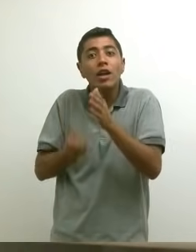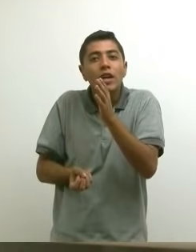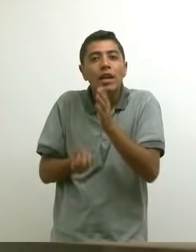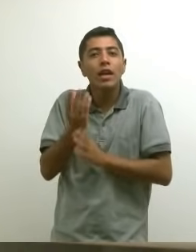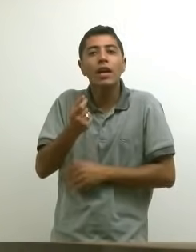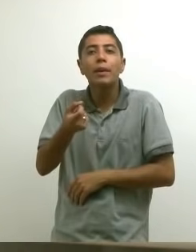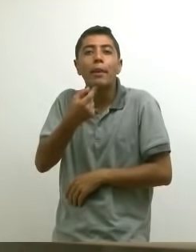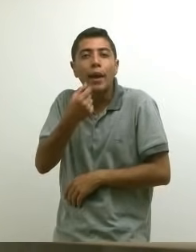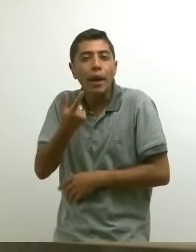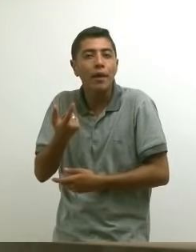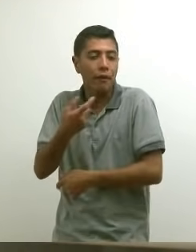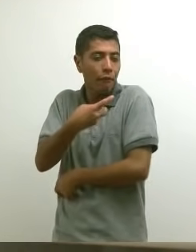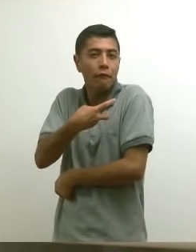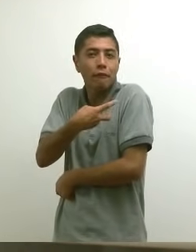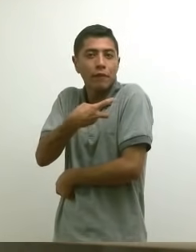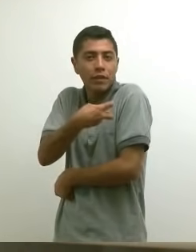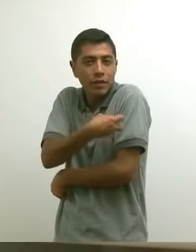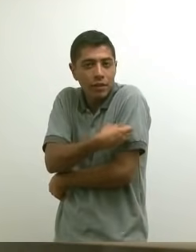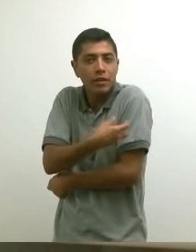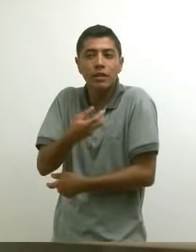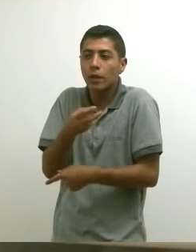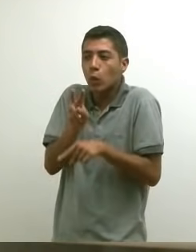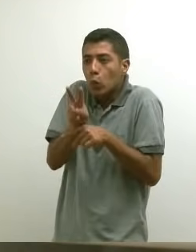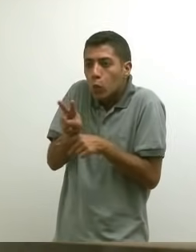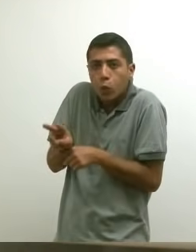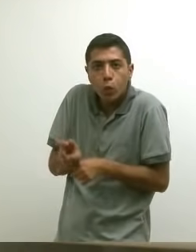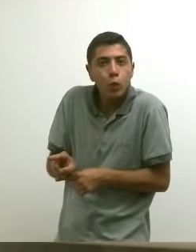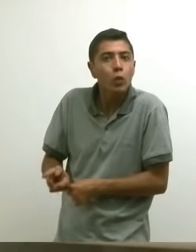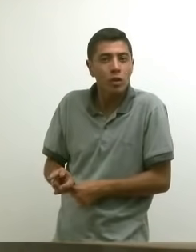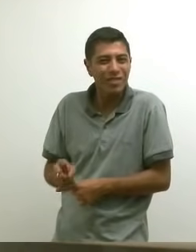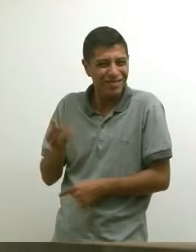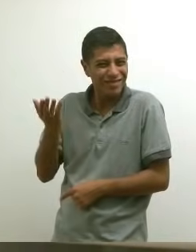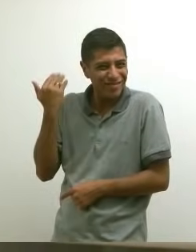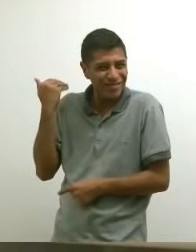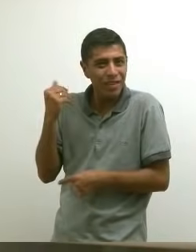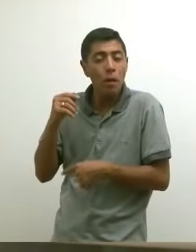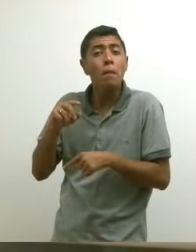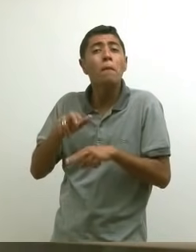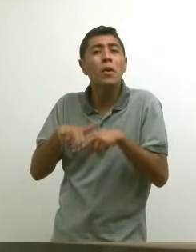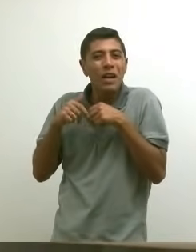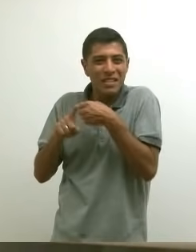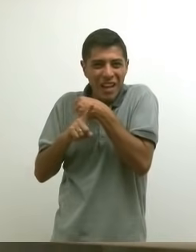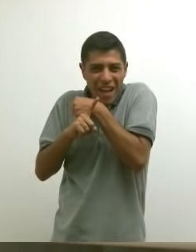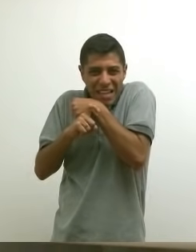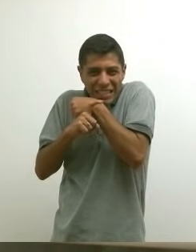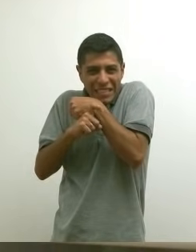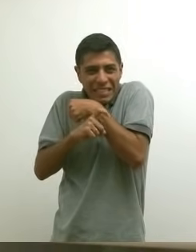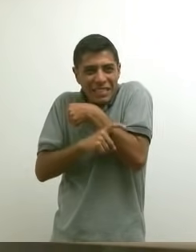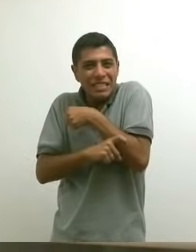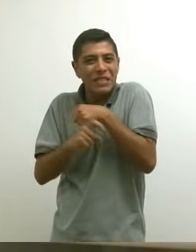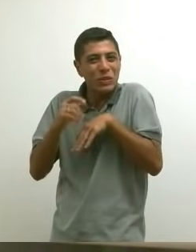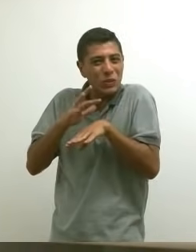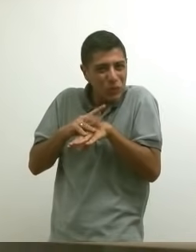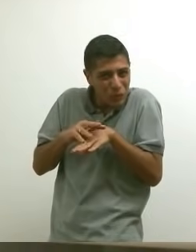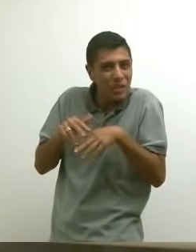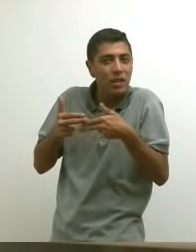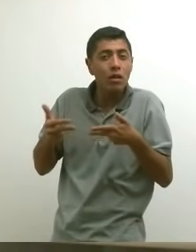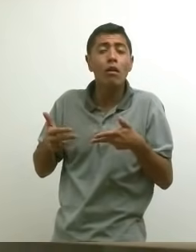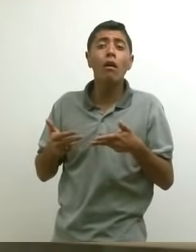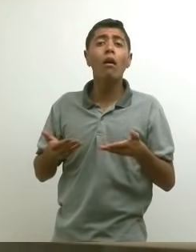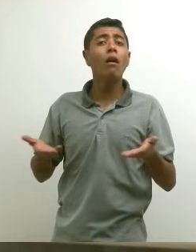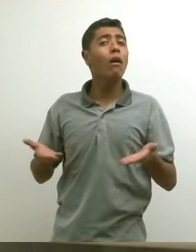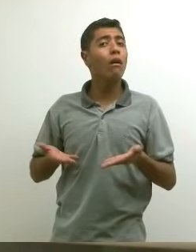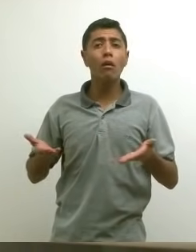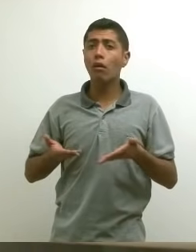é outro momento hoje a gente não tem um problema das infecções bacterianas sempre o contrário a gente tem problema de excesso de uso de antibiótico